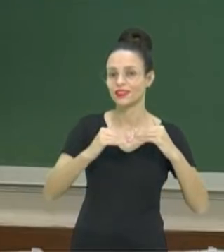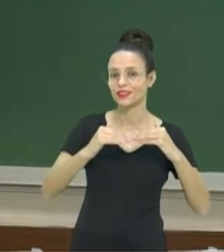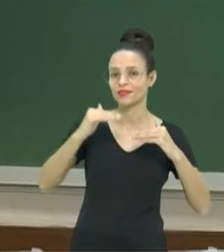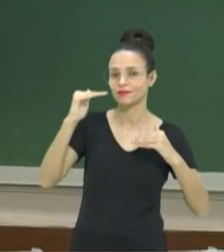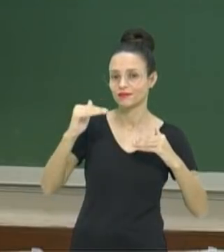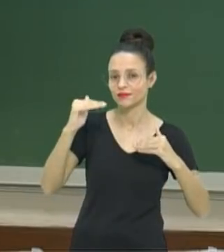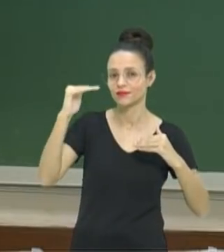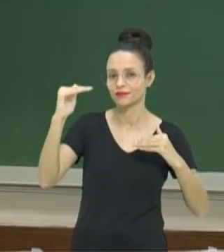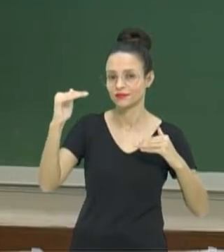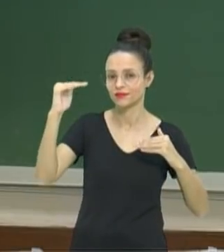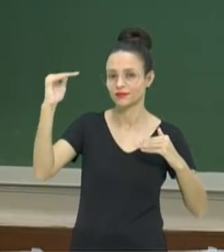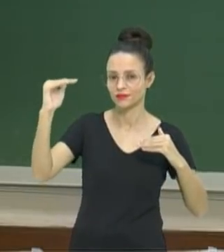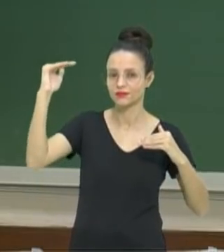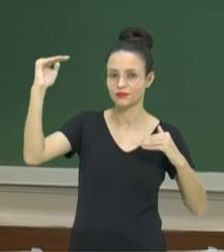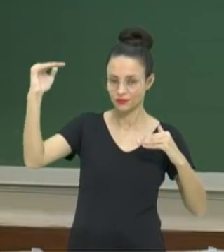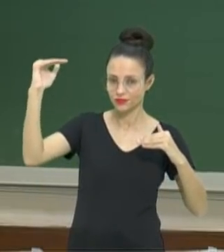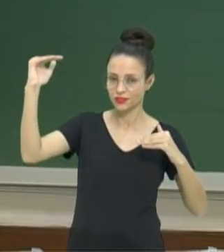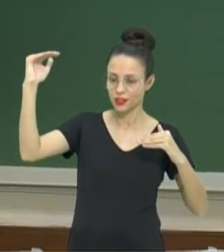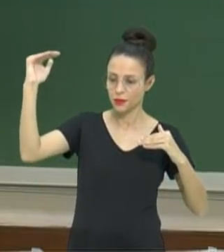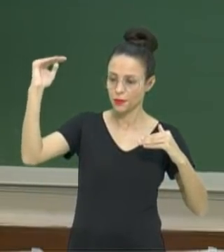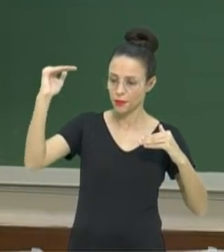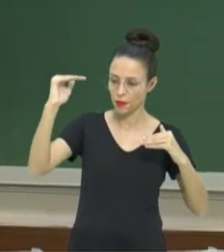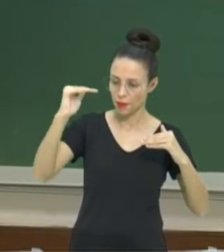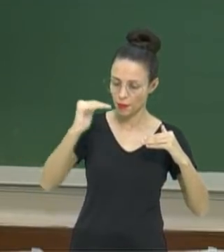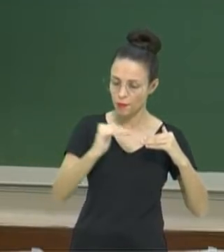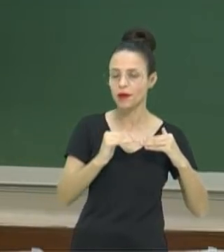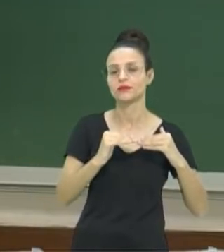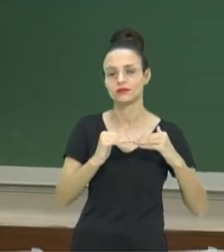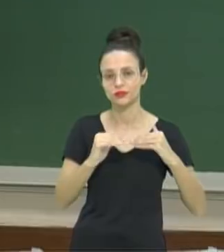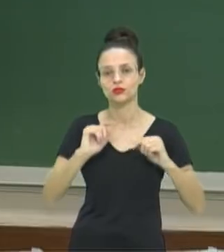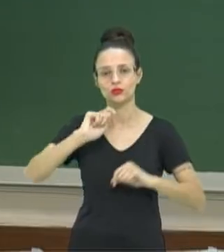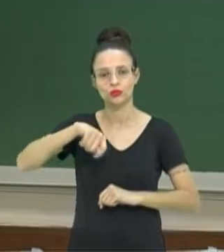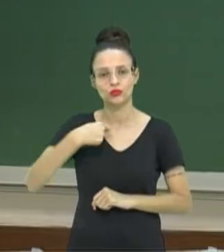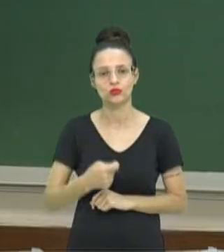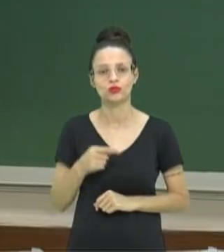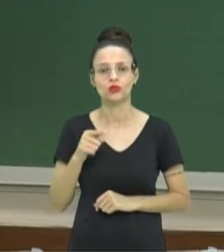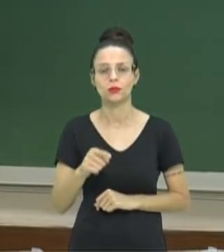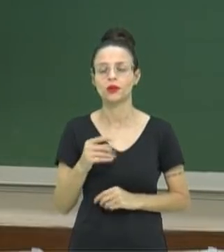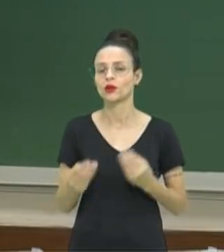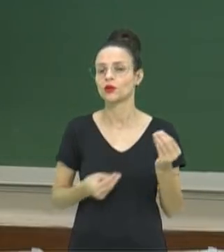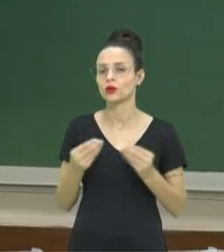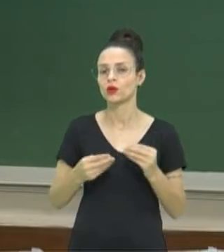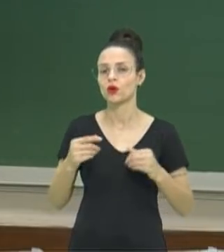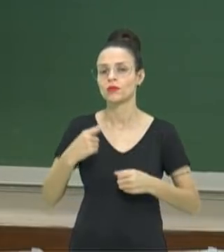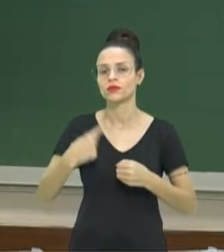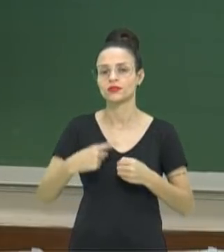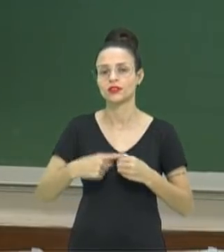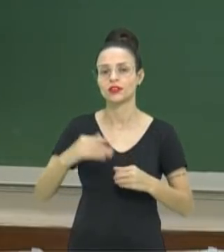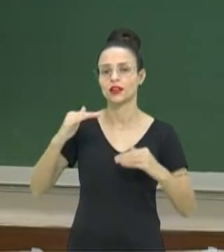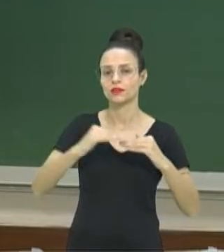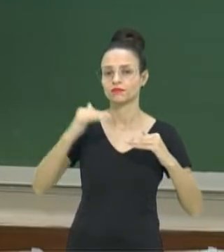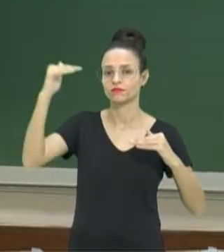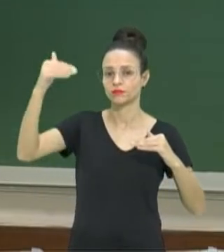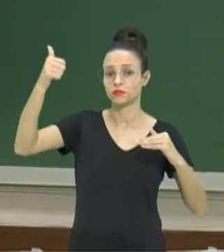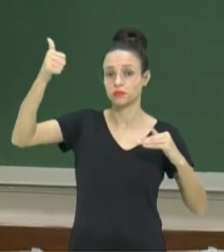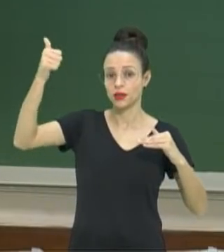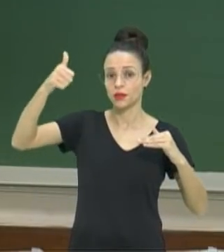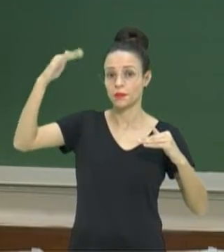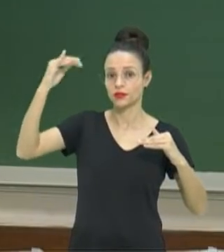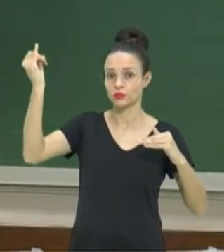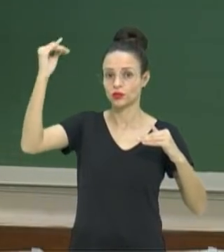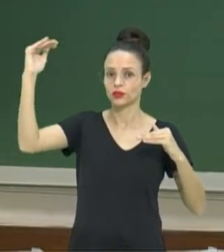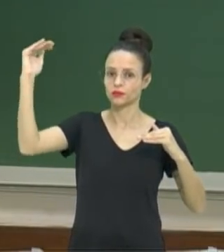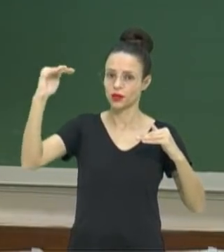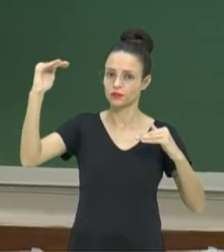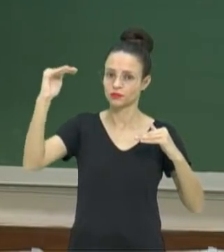né? Uma escada com vários degraus, na verdade, nessa ideia ali de hierarquia, a mais importante lá no topo e as